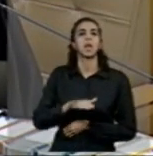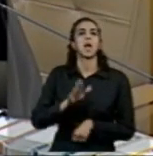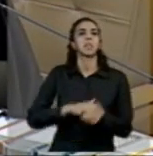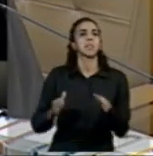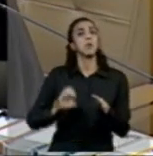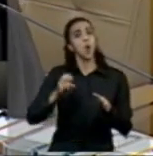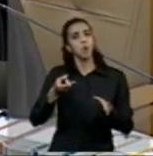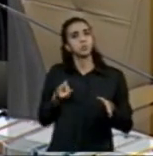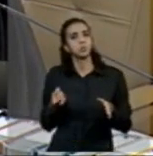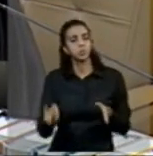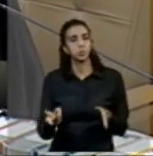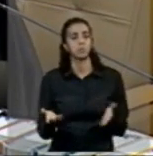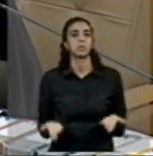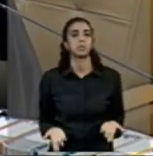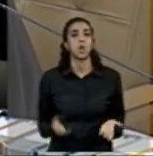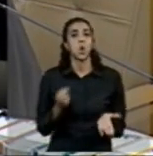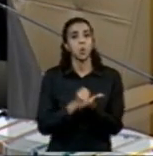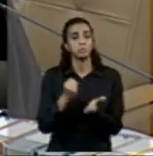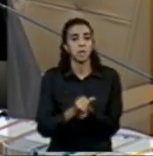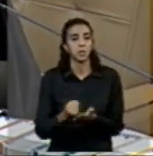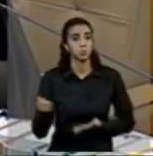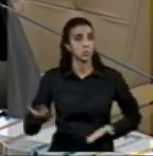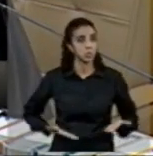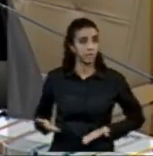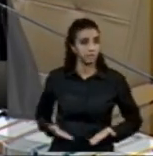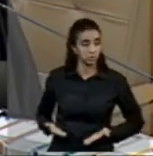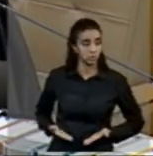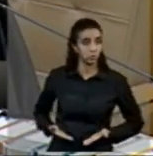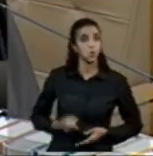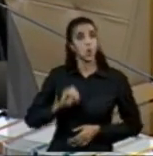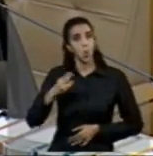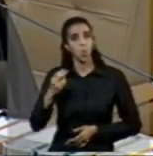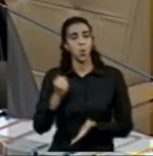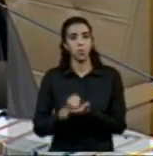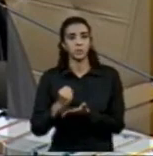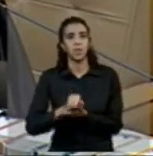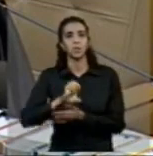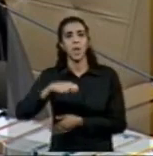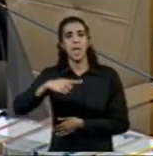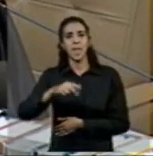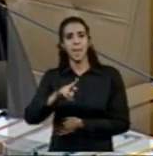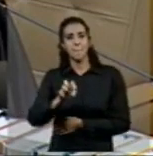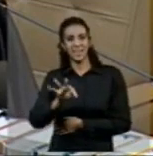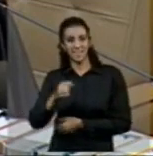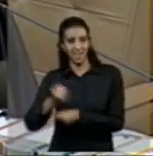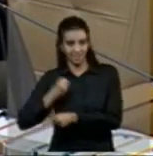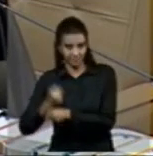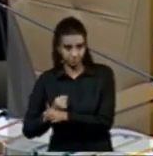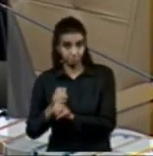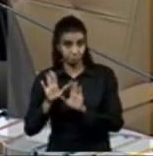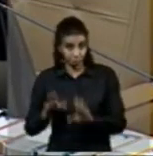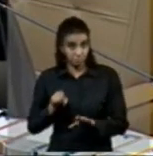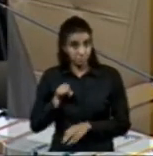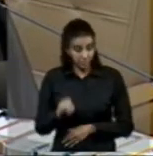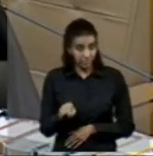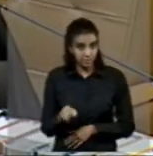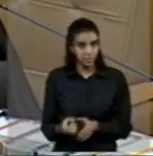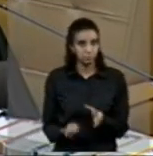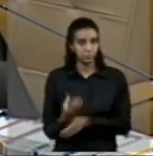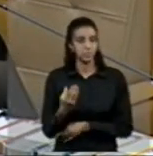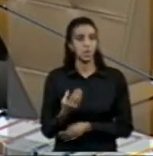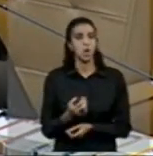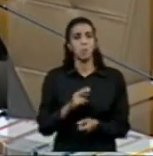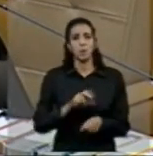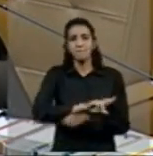ou transitória por meio de contratos de prestação de serviços ou de empreitada. Essa pressão, criada pelo incremento do